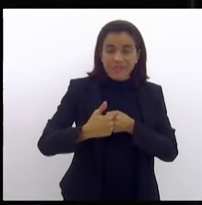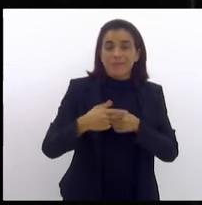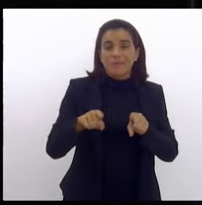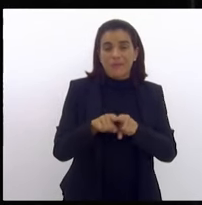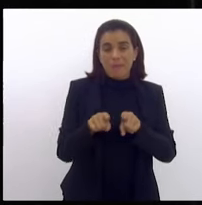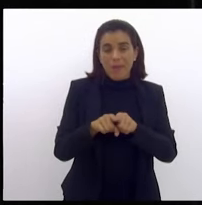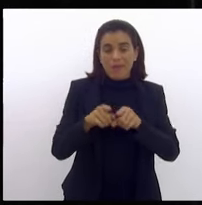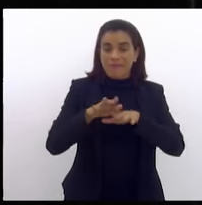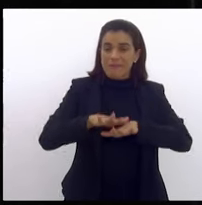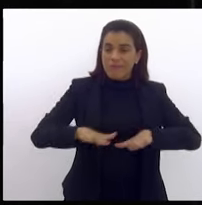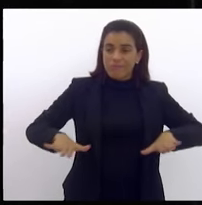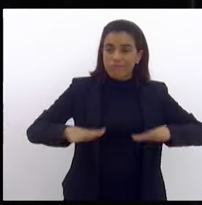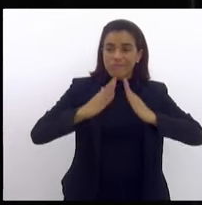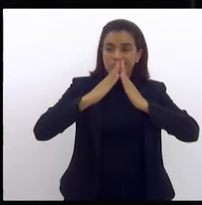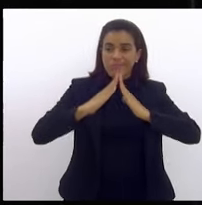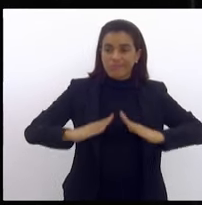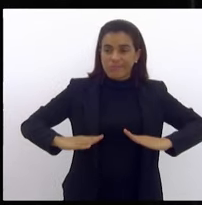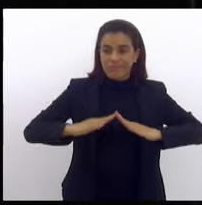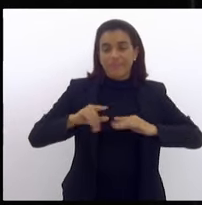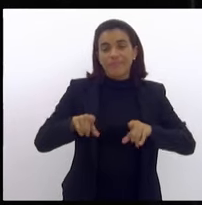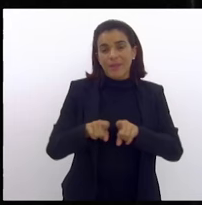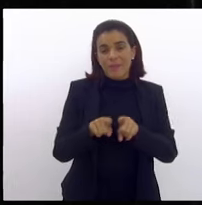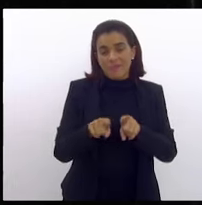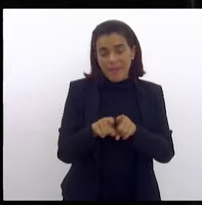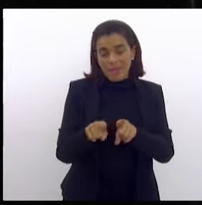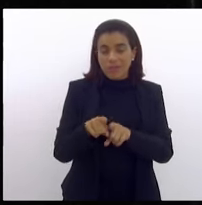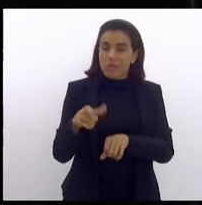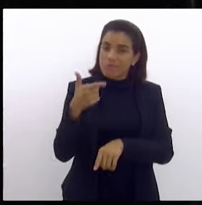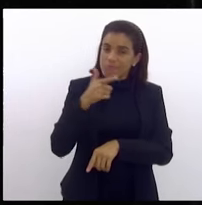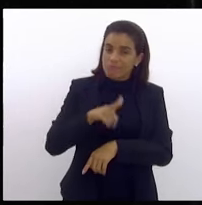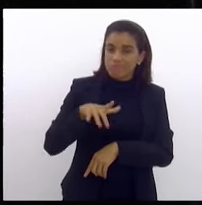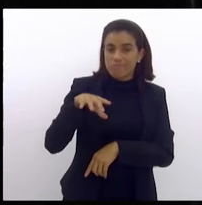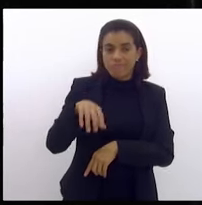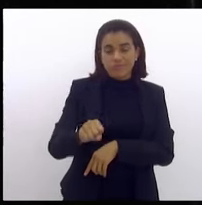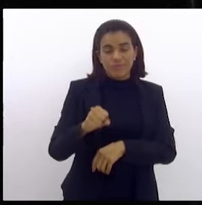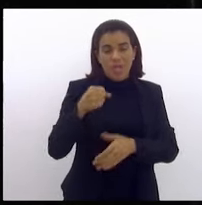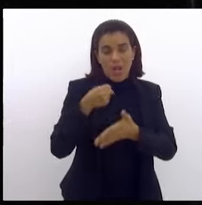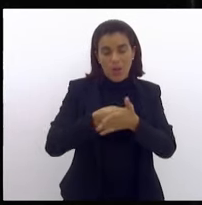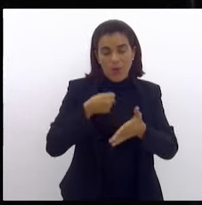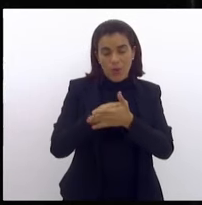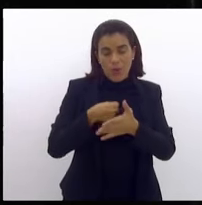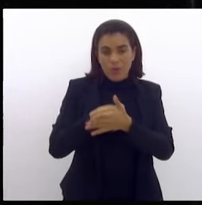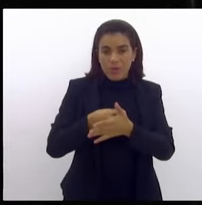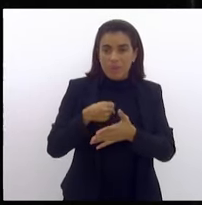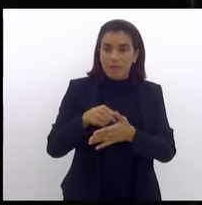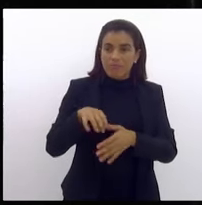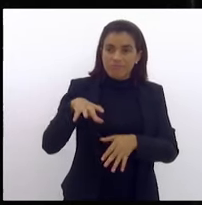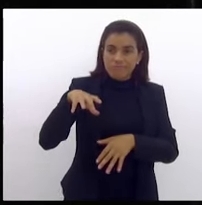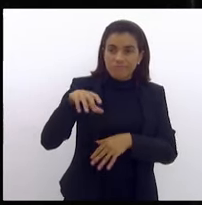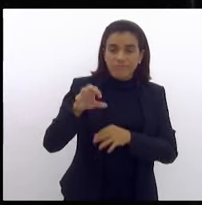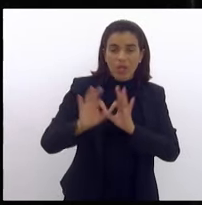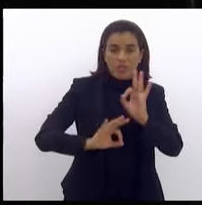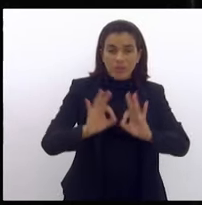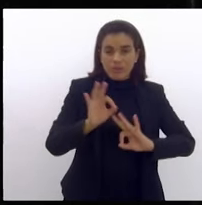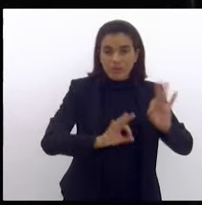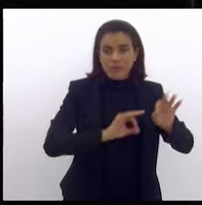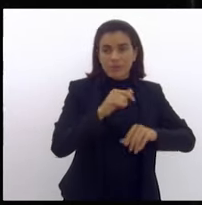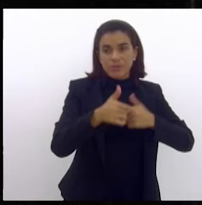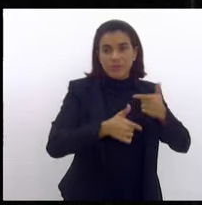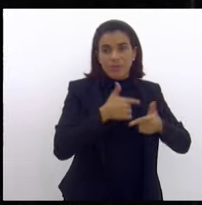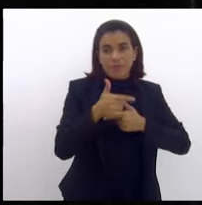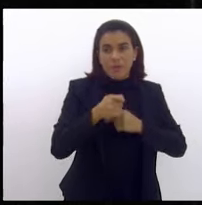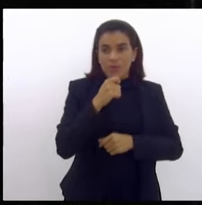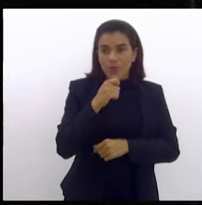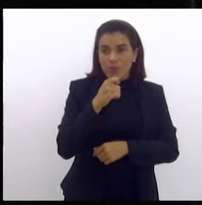diversos assentamentos conquistados, que são frutos da luta pela terra, da organização dos trabalhadores sem